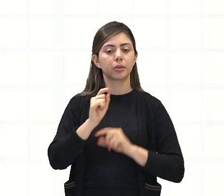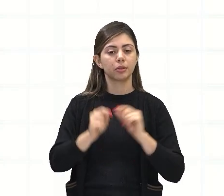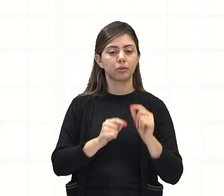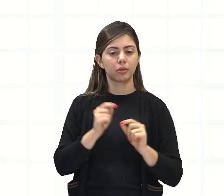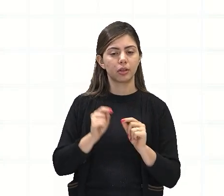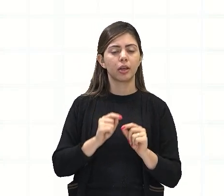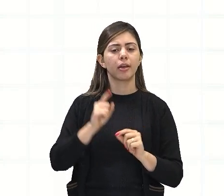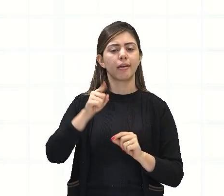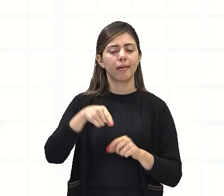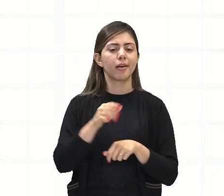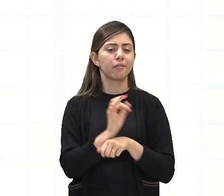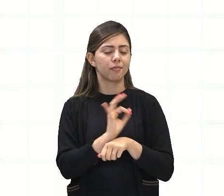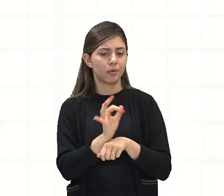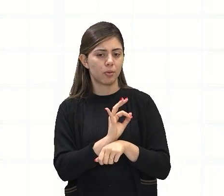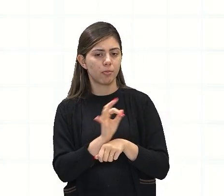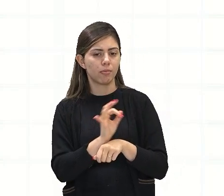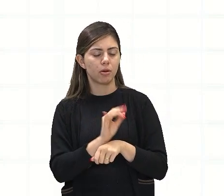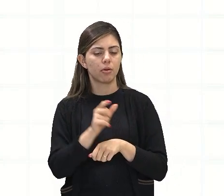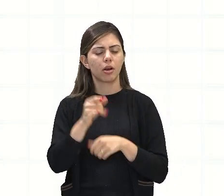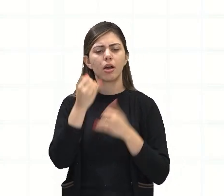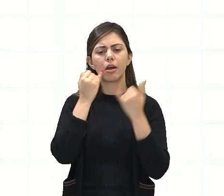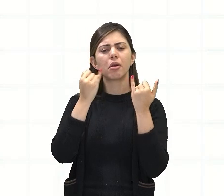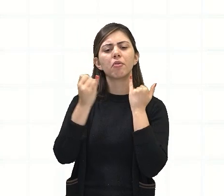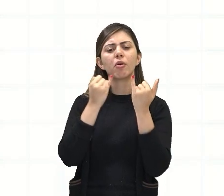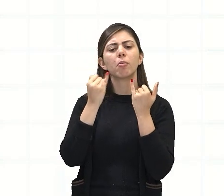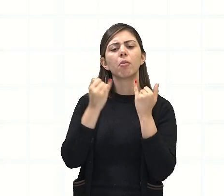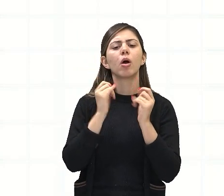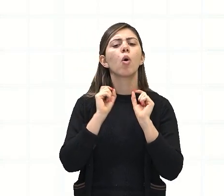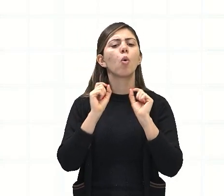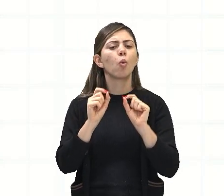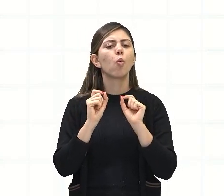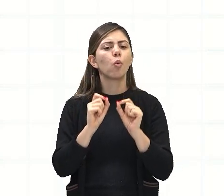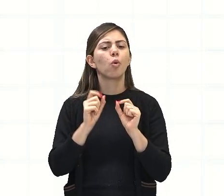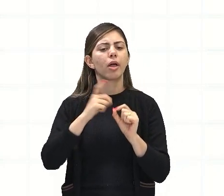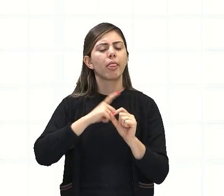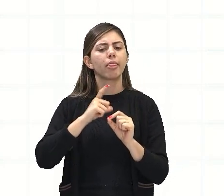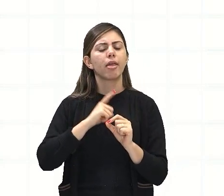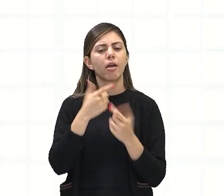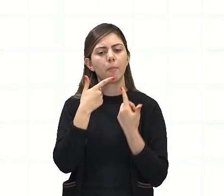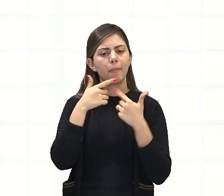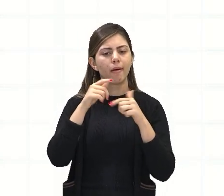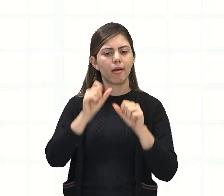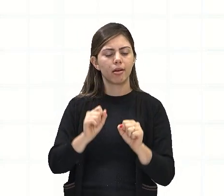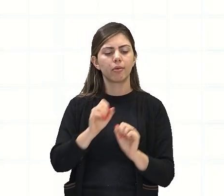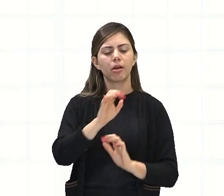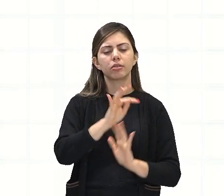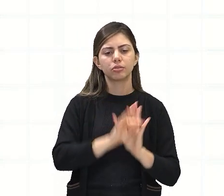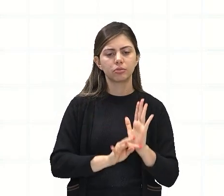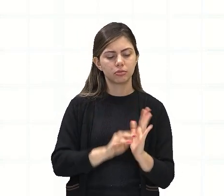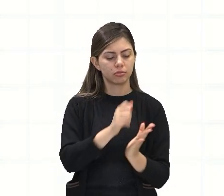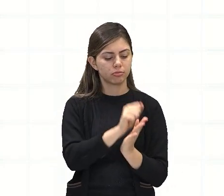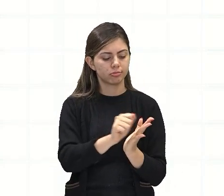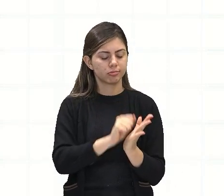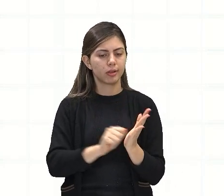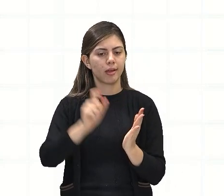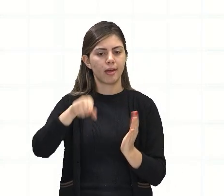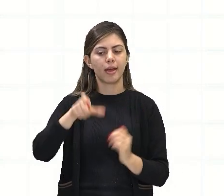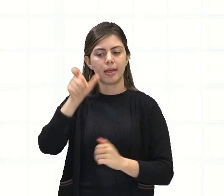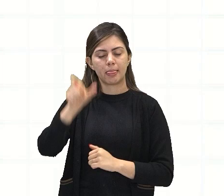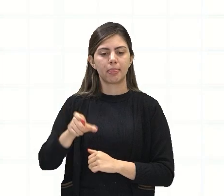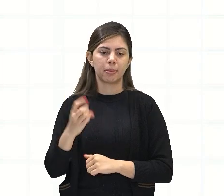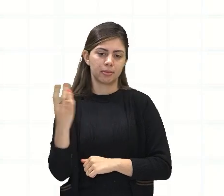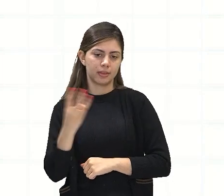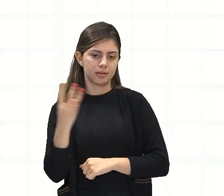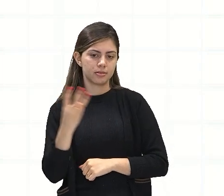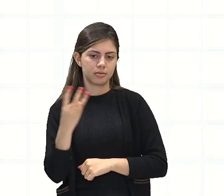a linguagem formal, a notícia vai trazer, né, essa linguagem, esses textos escritos em terceira pessoa,